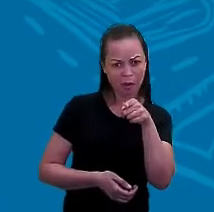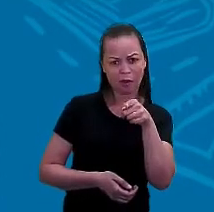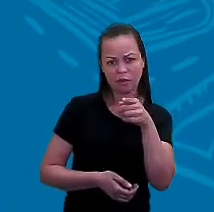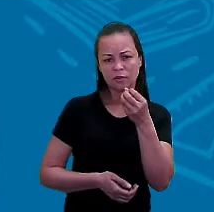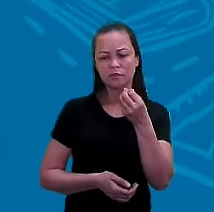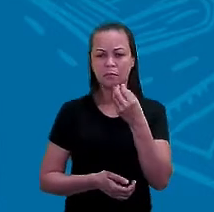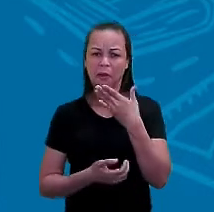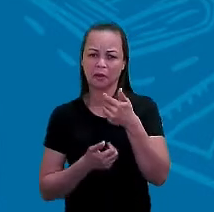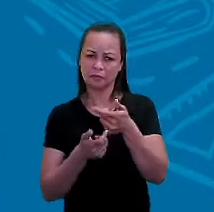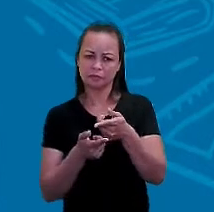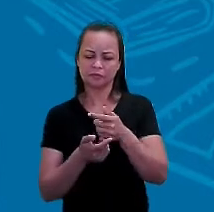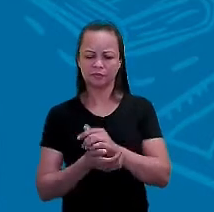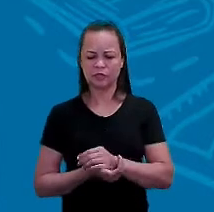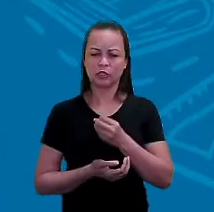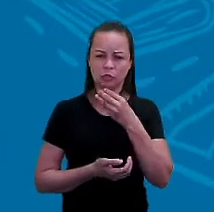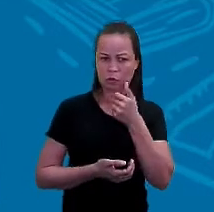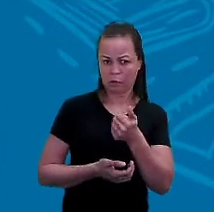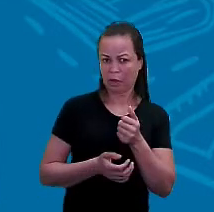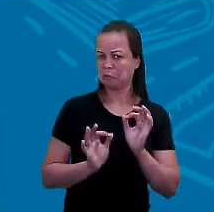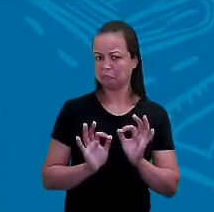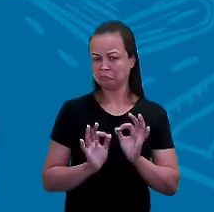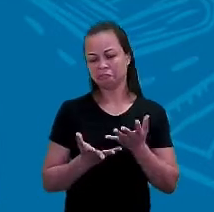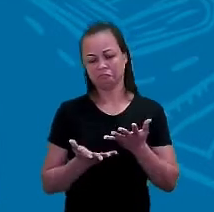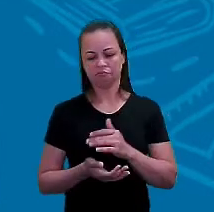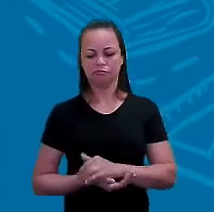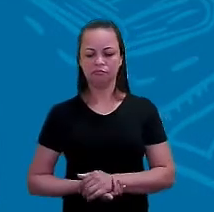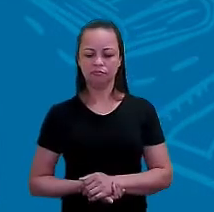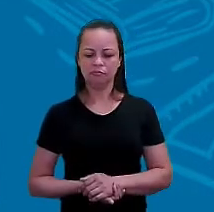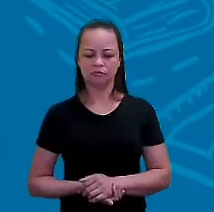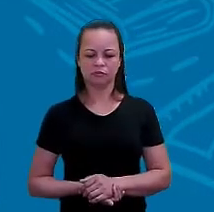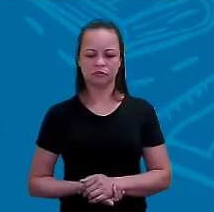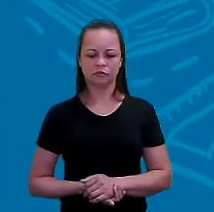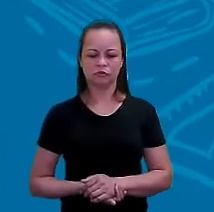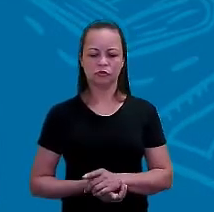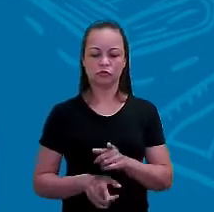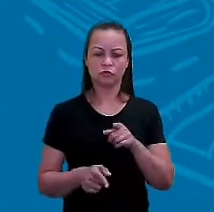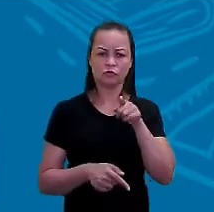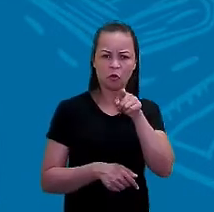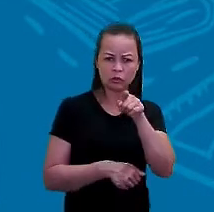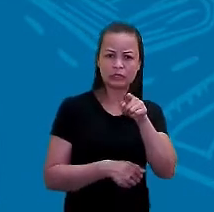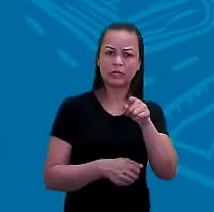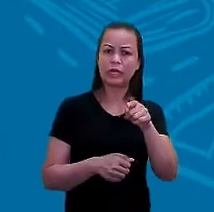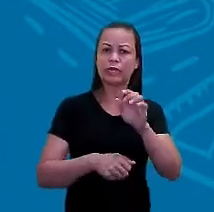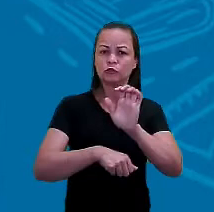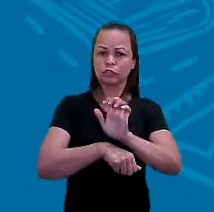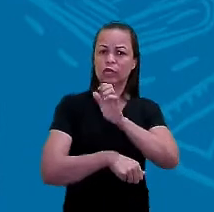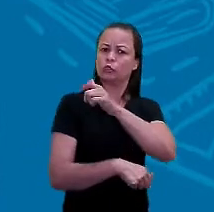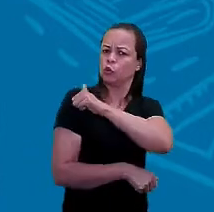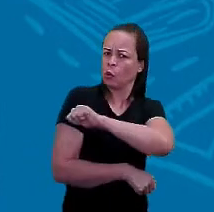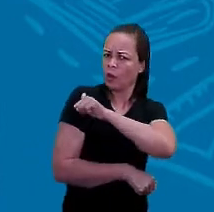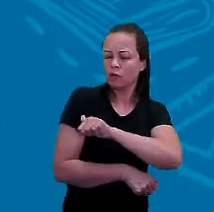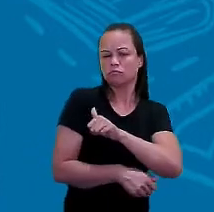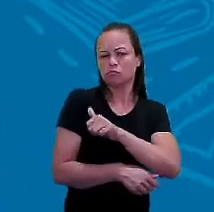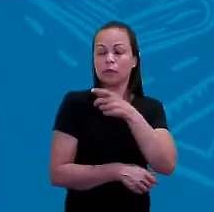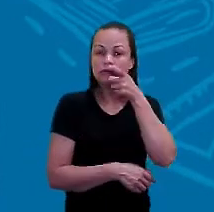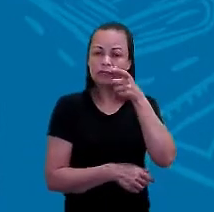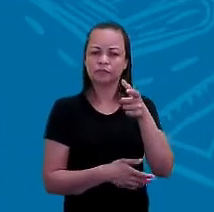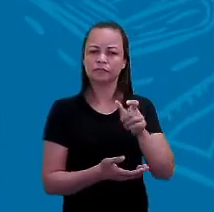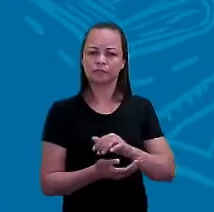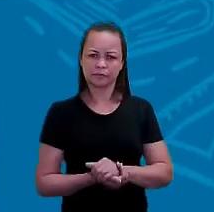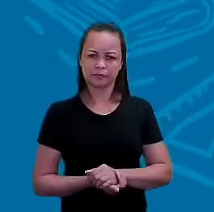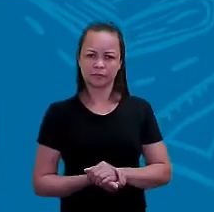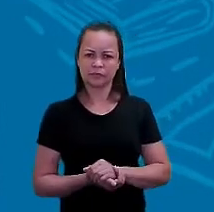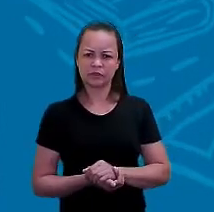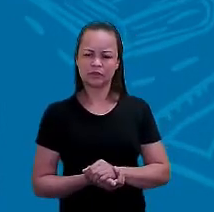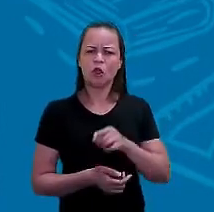are you okay? Você testá bem? Está tudo bem? Está tudo certo? Está tudo legal? Are you from Rio? Você é do Rio? Olha uma pergunta interessante. Are you from